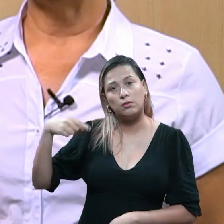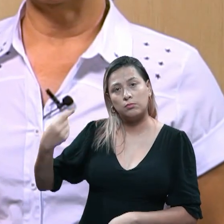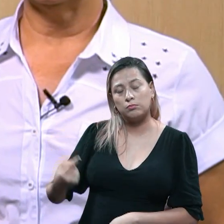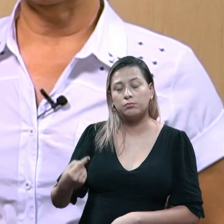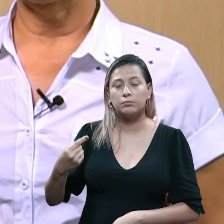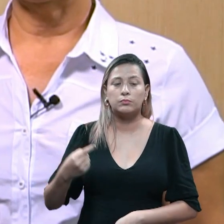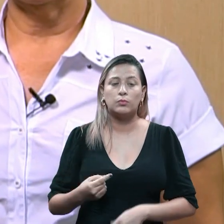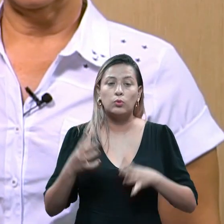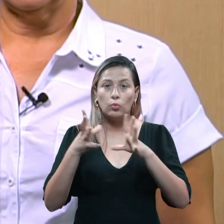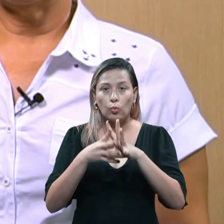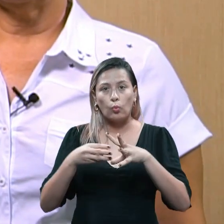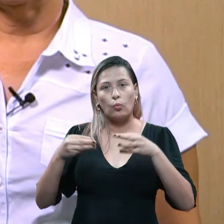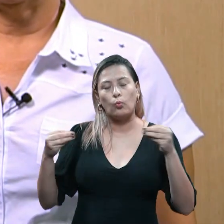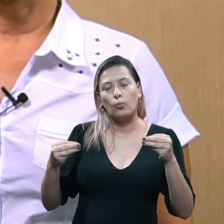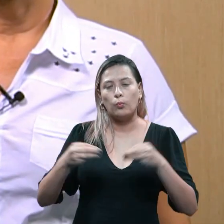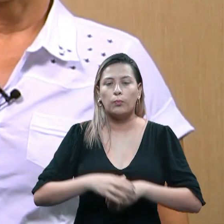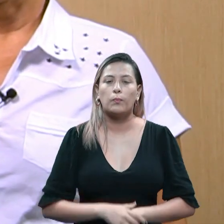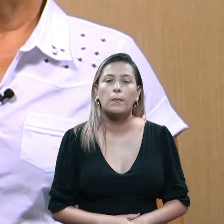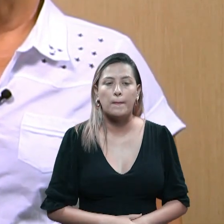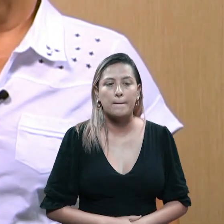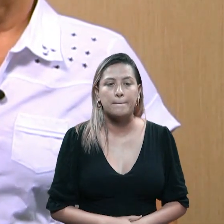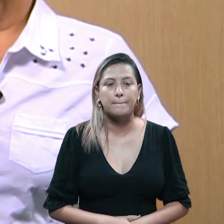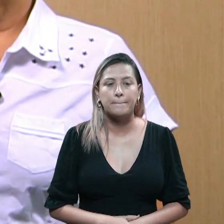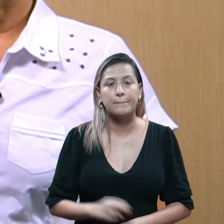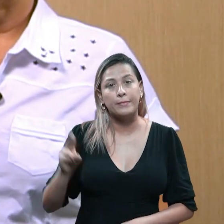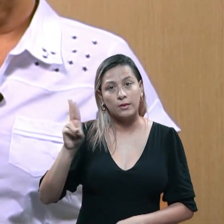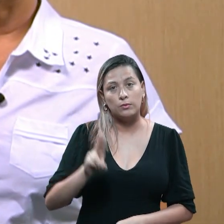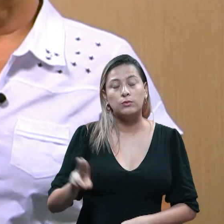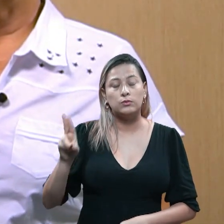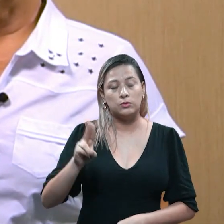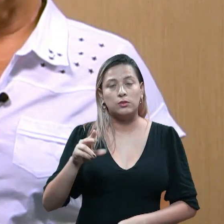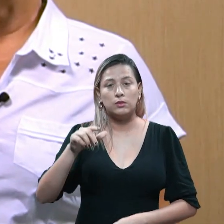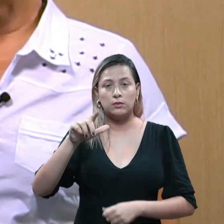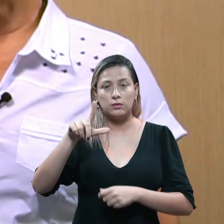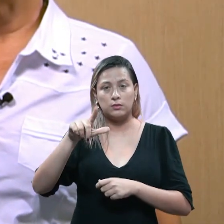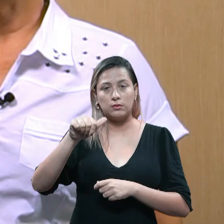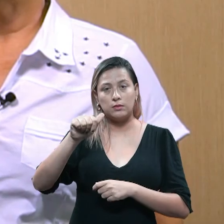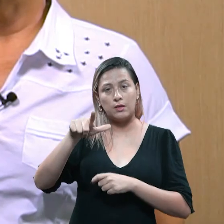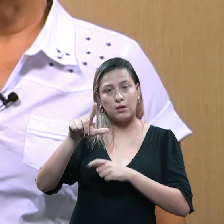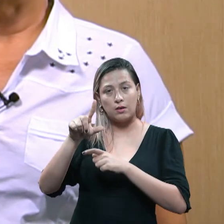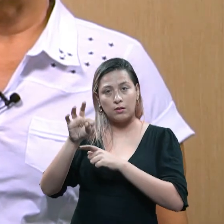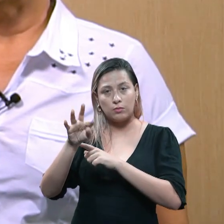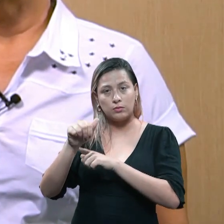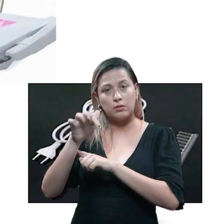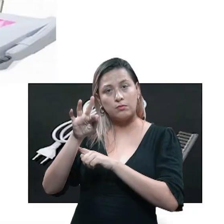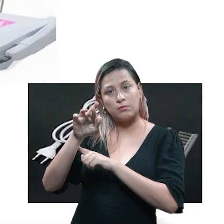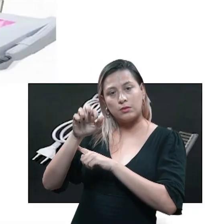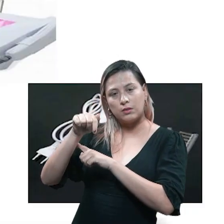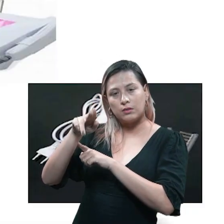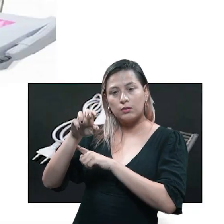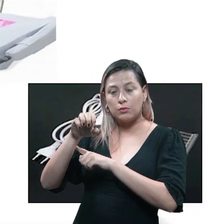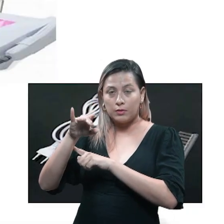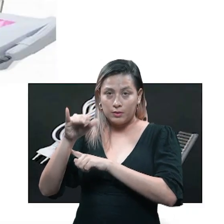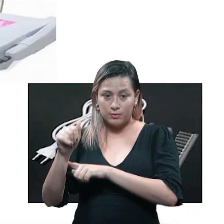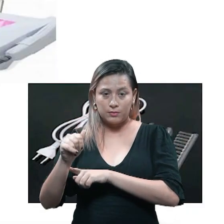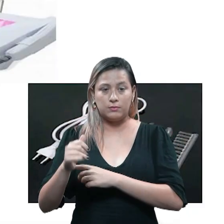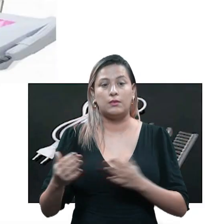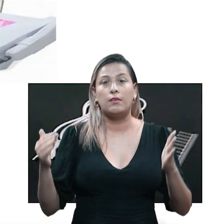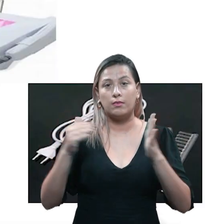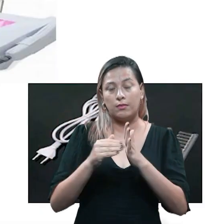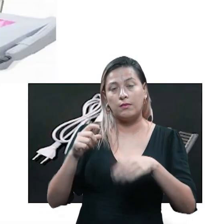completamente seca essa pele, aplique a alta frequência por não mais que 5 minutos. A alta frequência